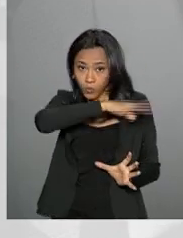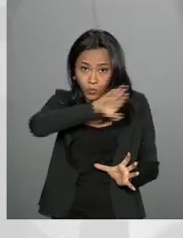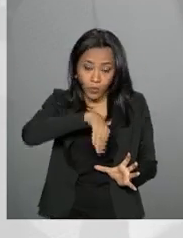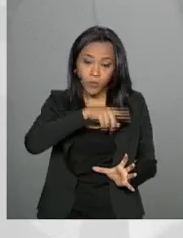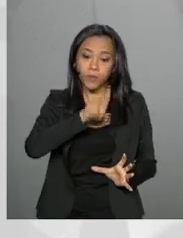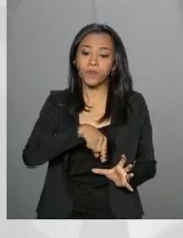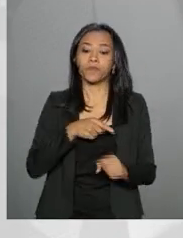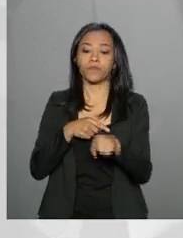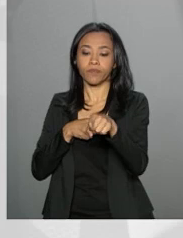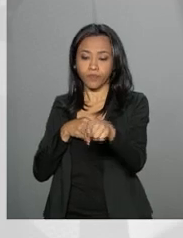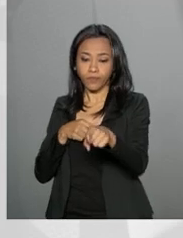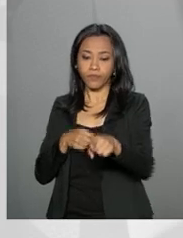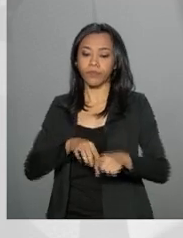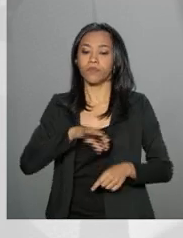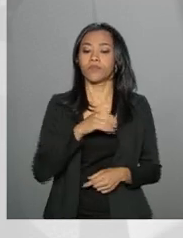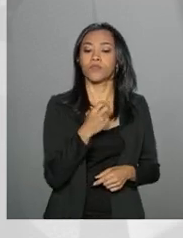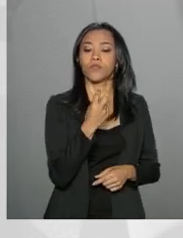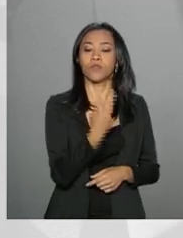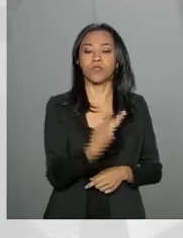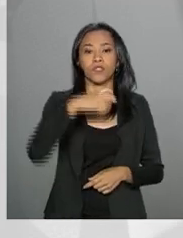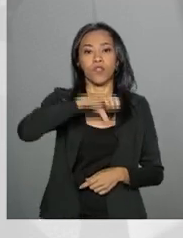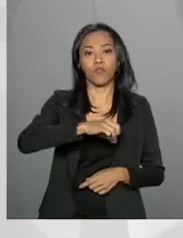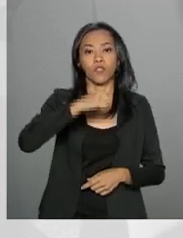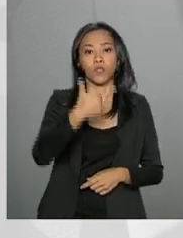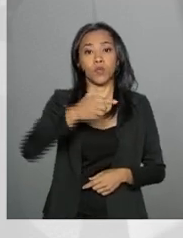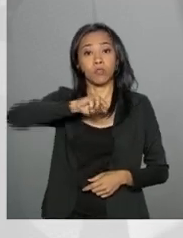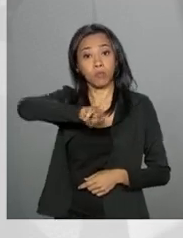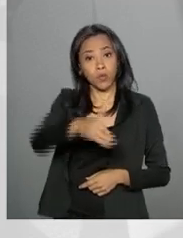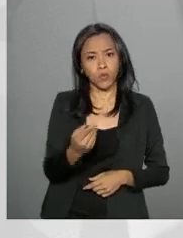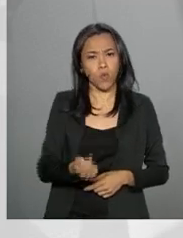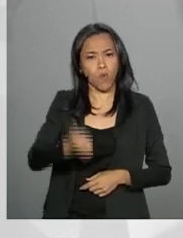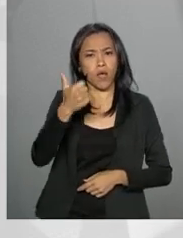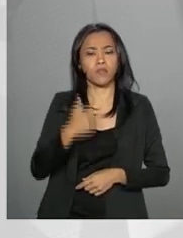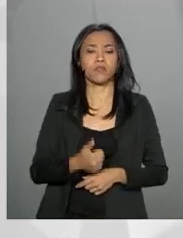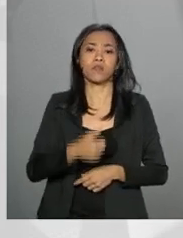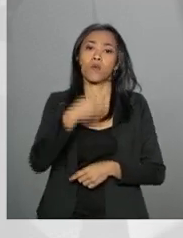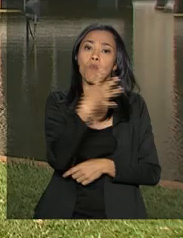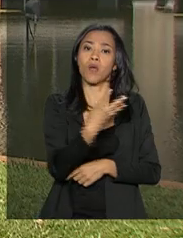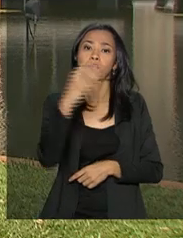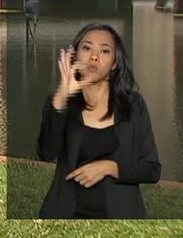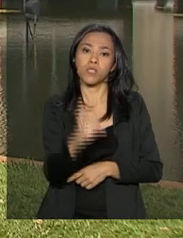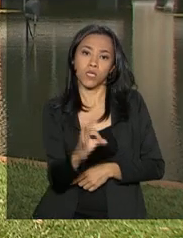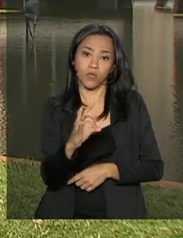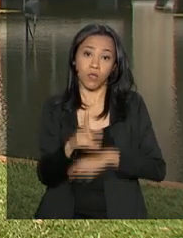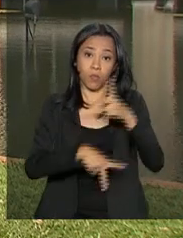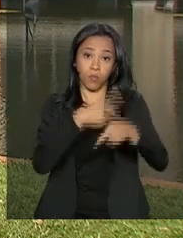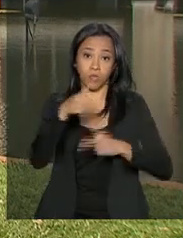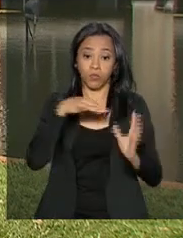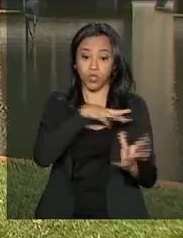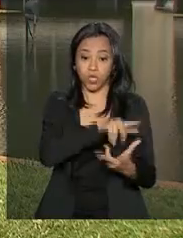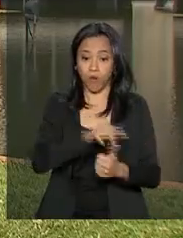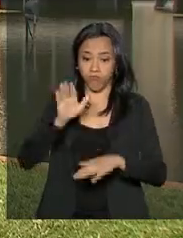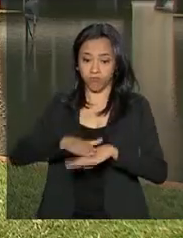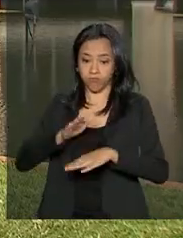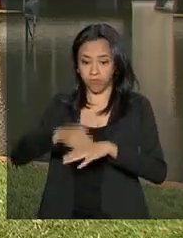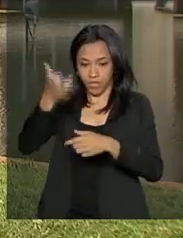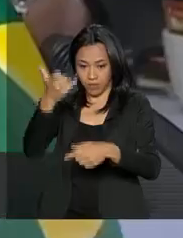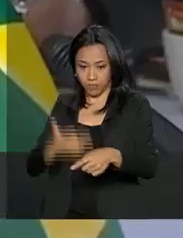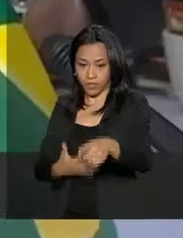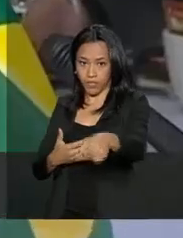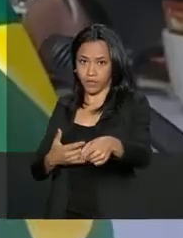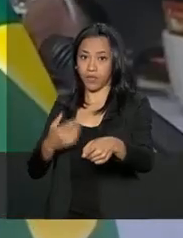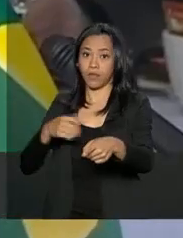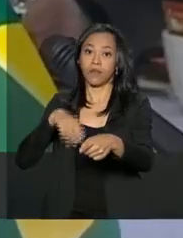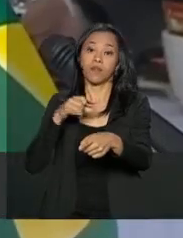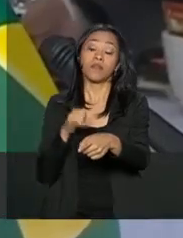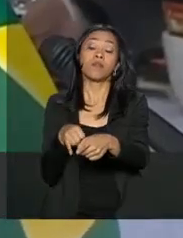de 292 milhões de habitantes quase 4% da população mundial segundo o itamaraty durante a presidência do